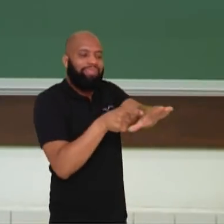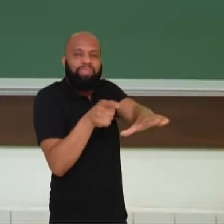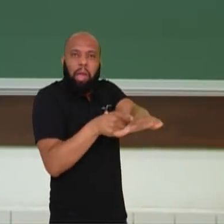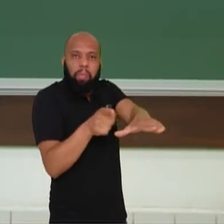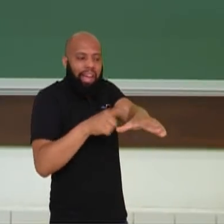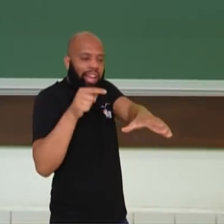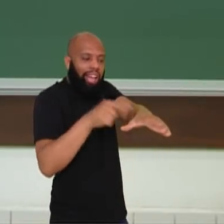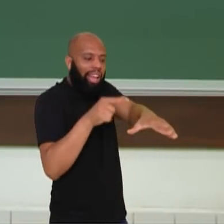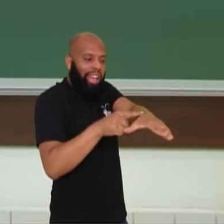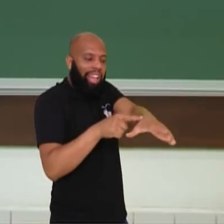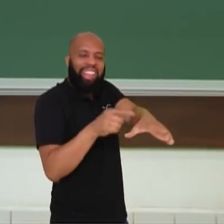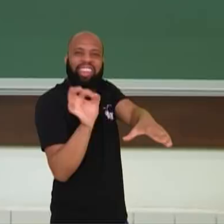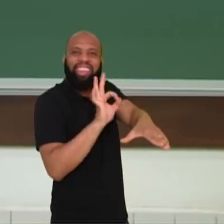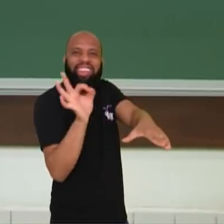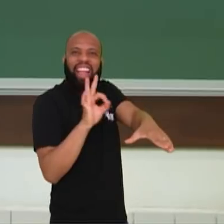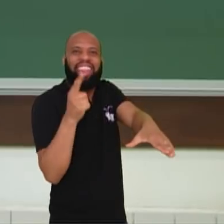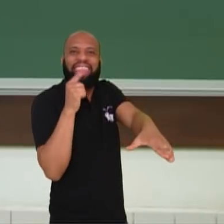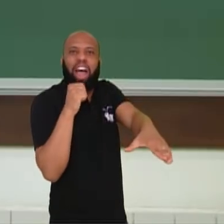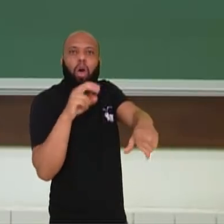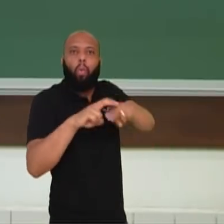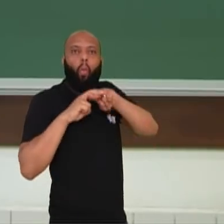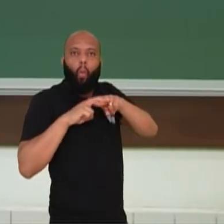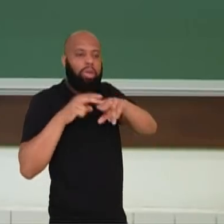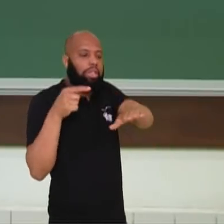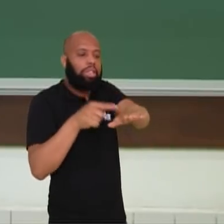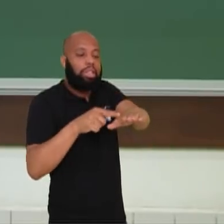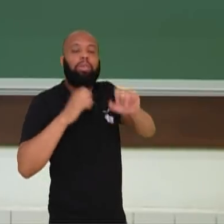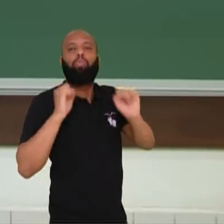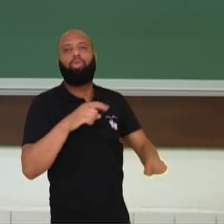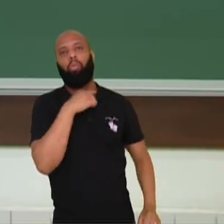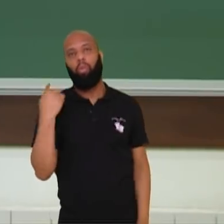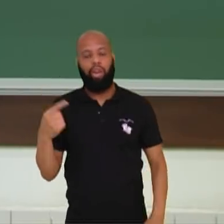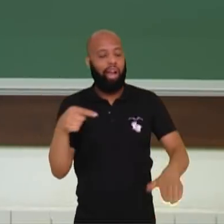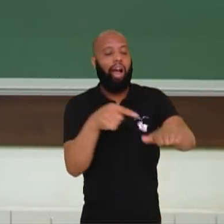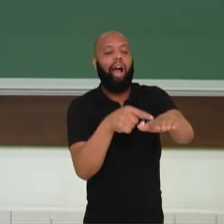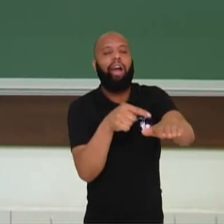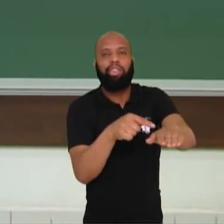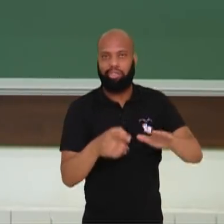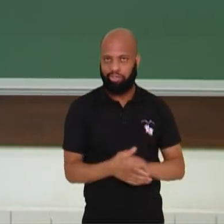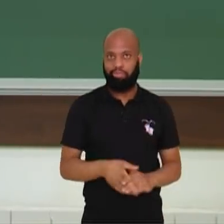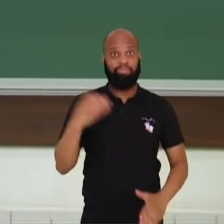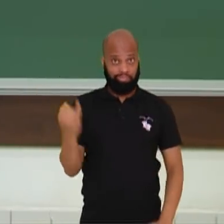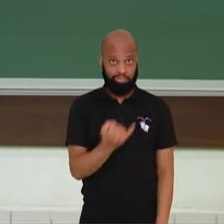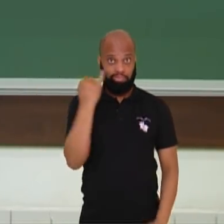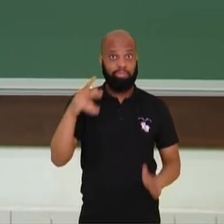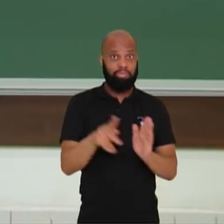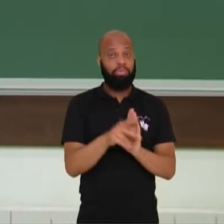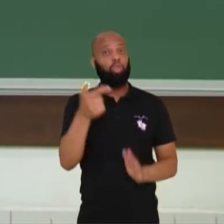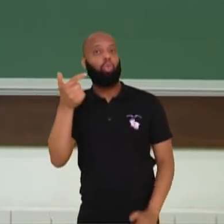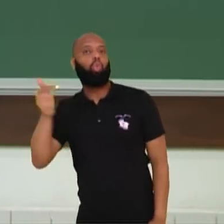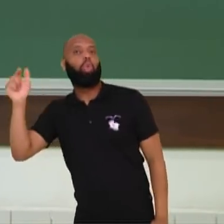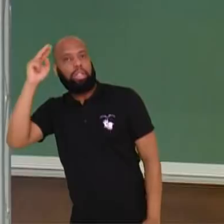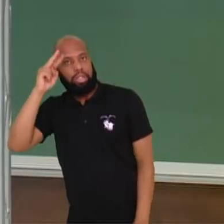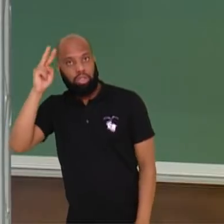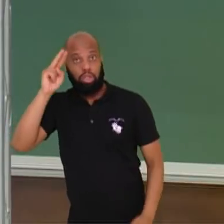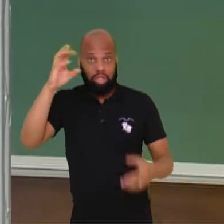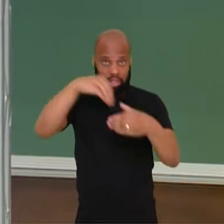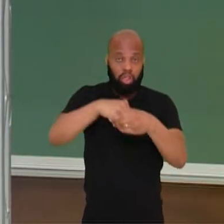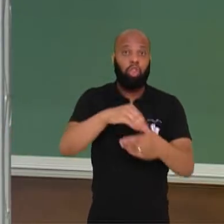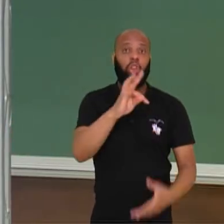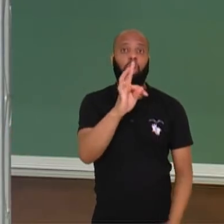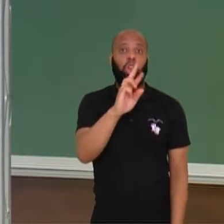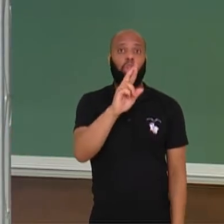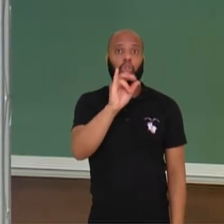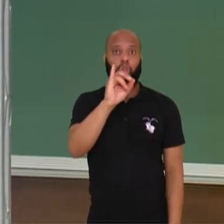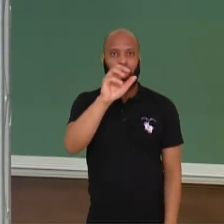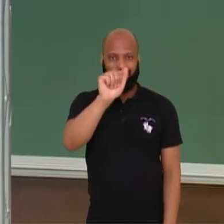não foi mergulhado nas águas, portanto não era inatingível. Isso vai ser importante na história de Troia. A história